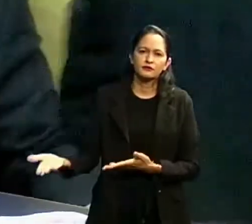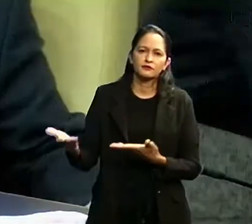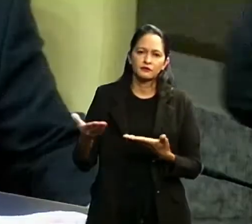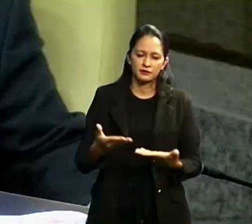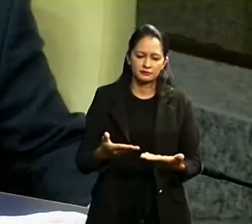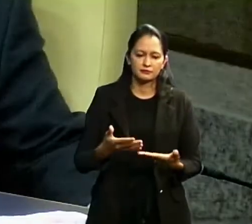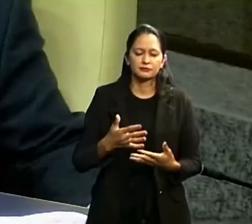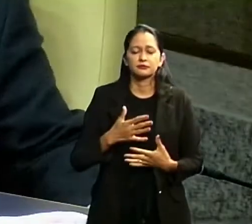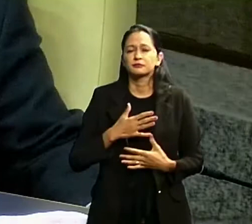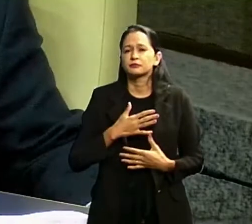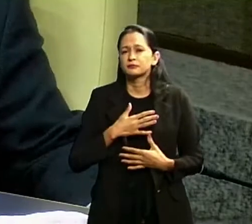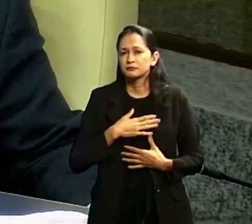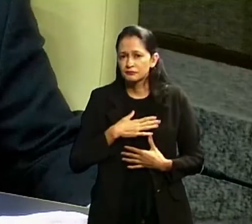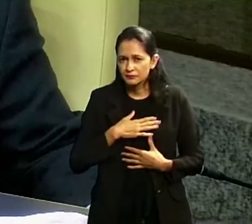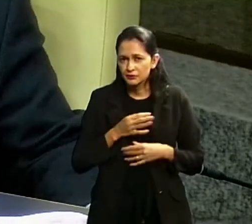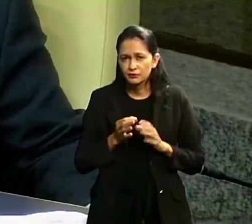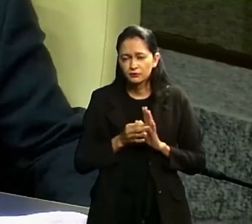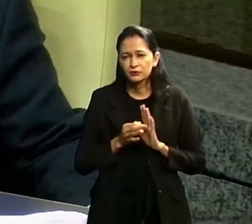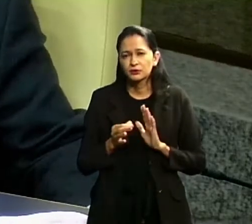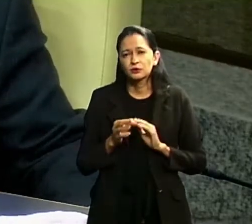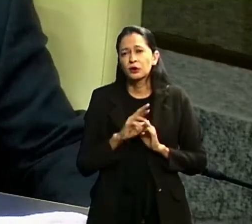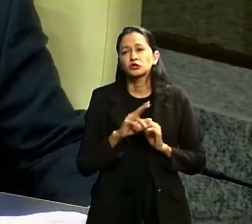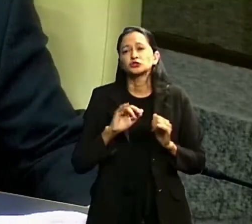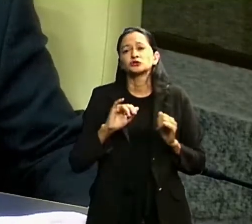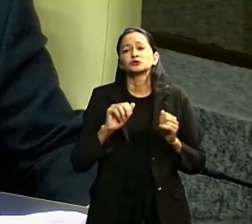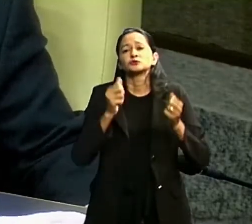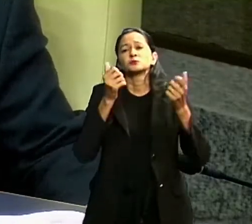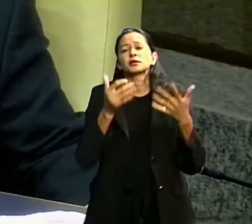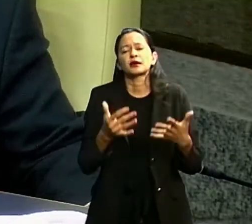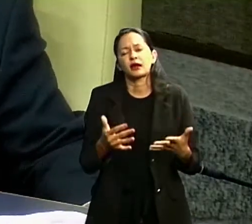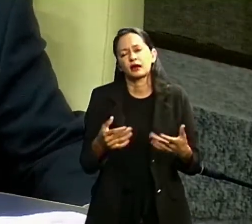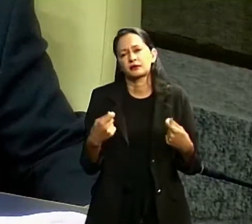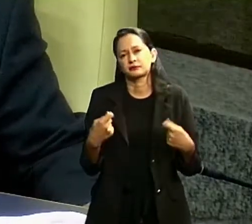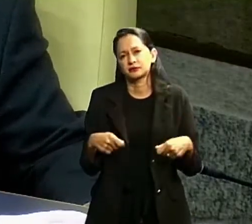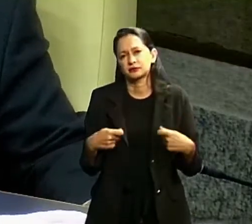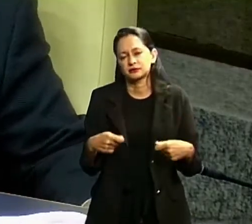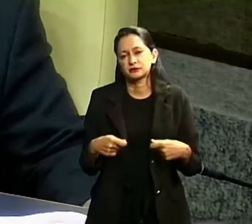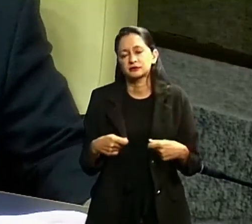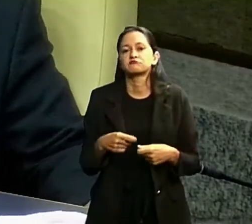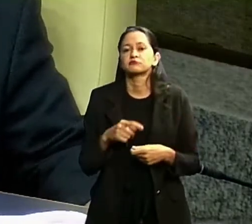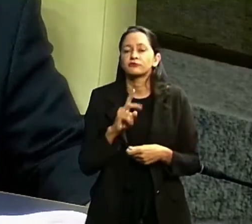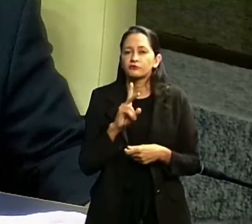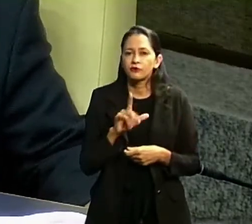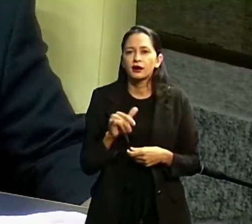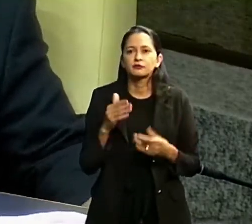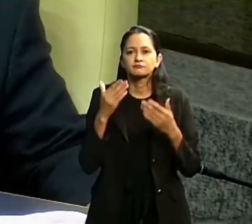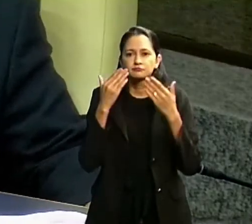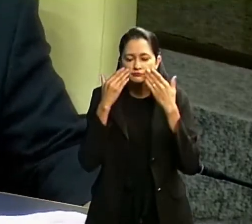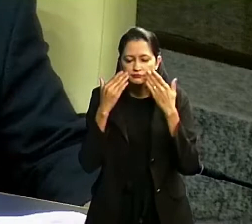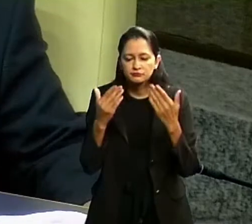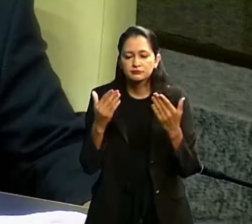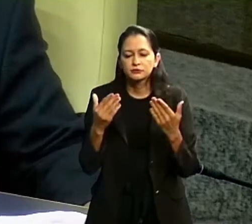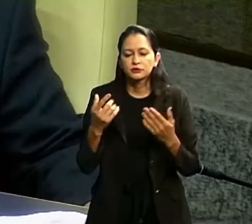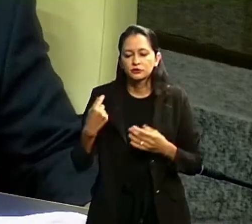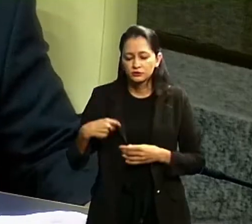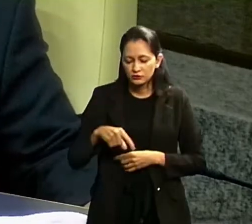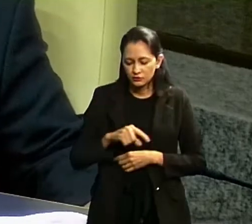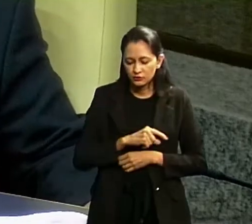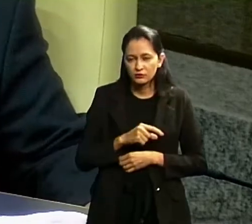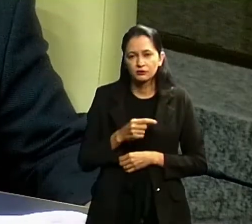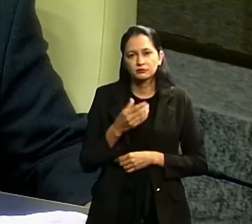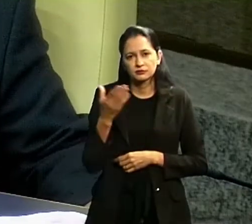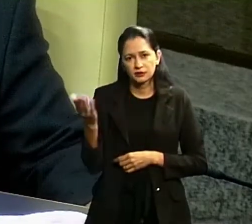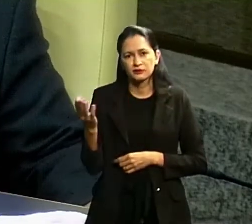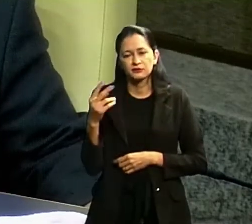Na minha concepção, não é justificar, dá uma explicação que eu tenho certeza que vai engrandecer, inclusive, a nossa nobre